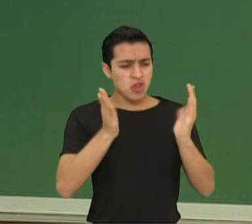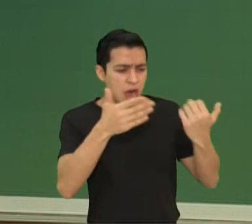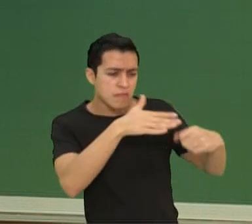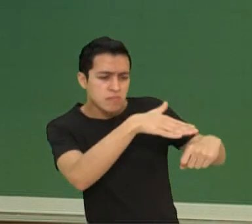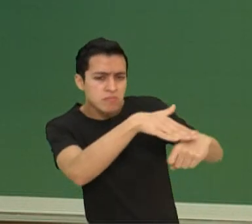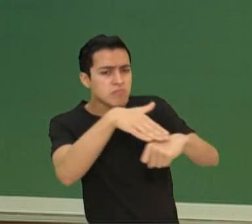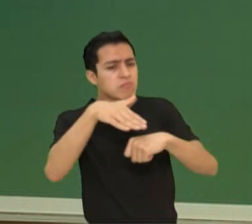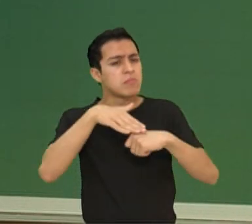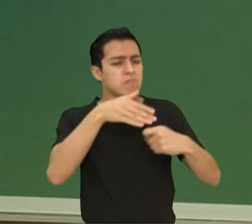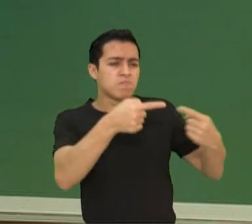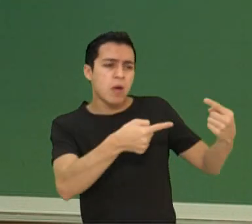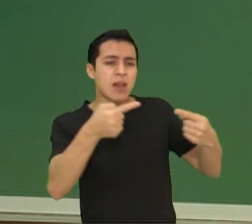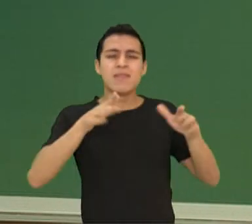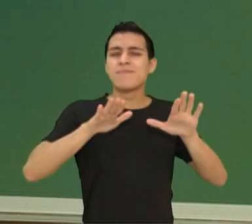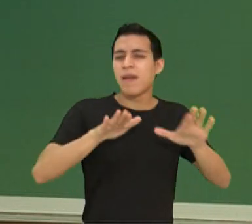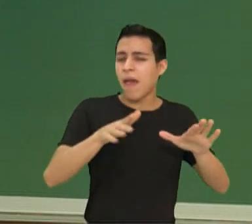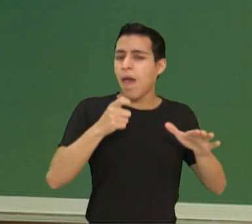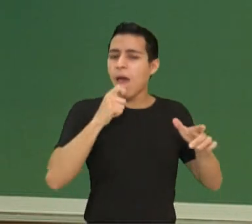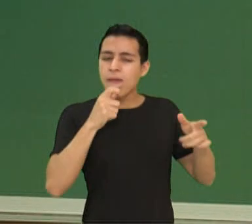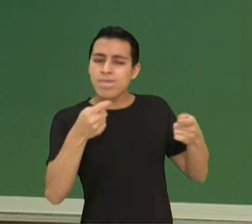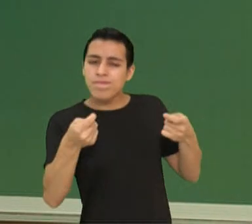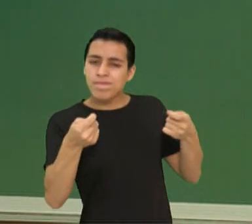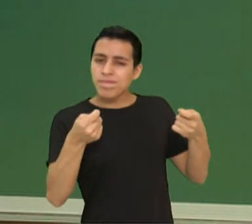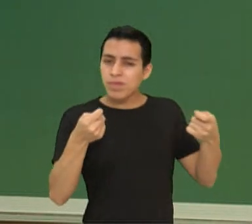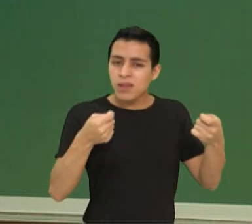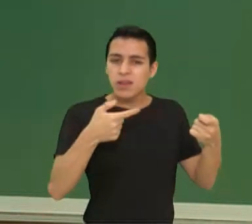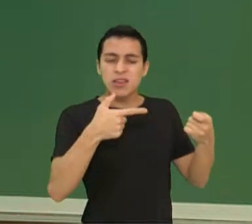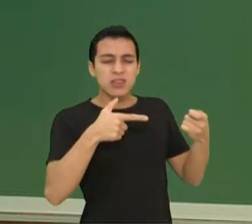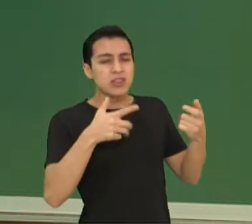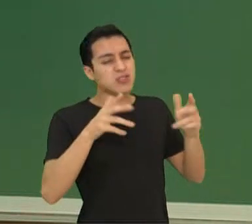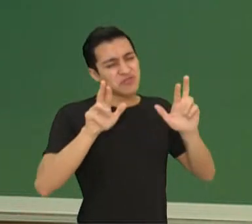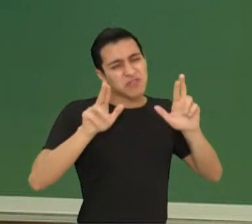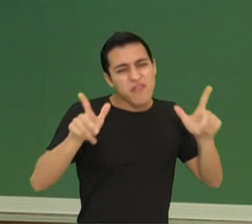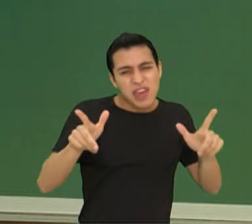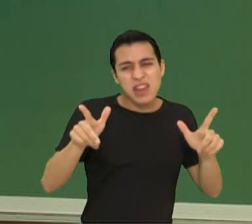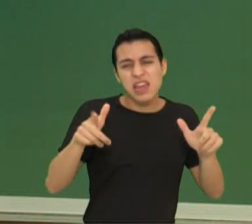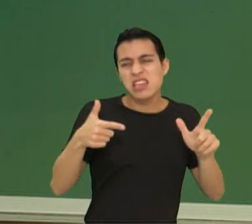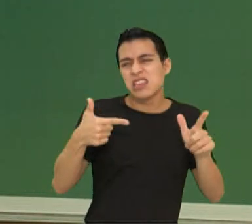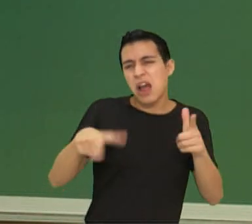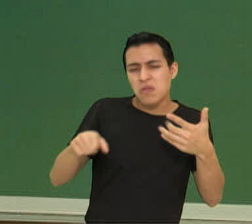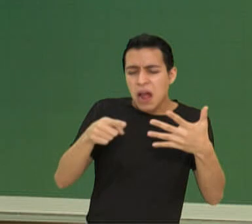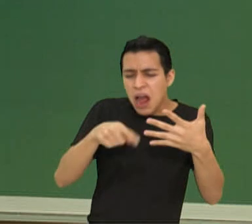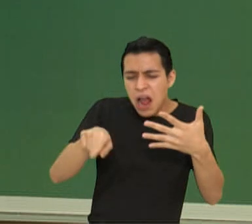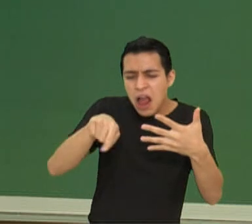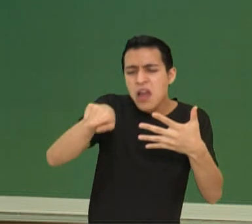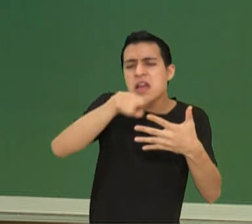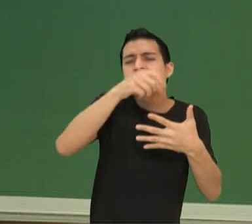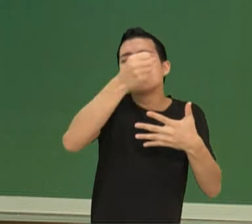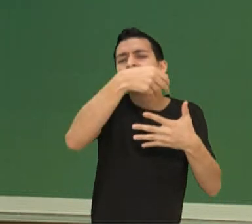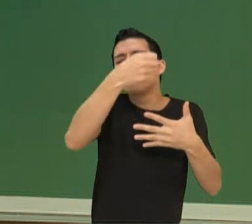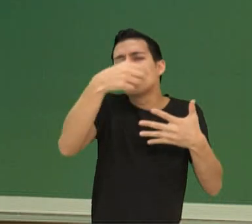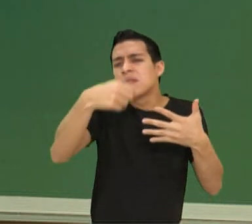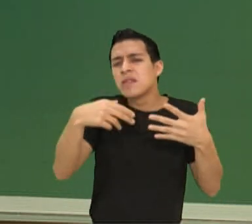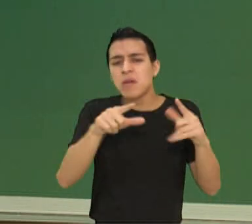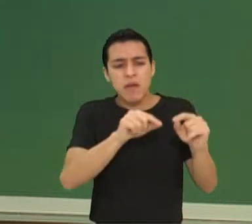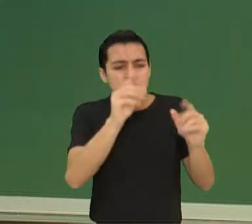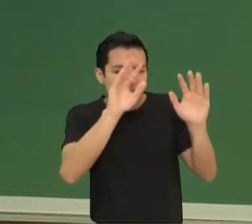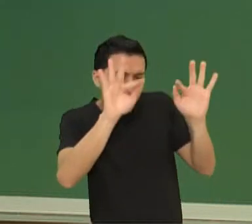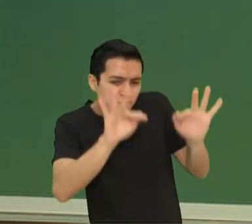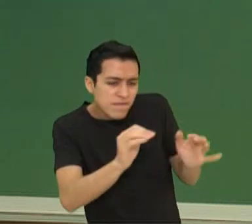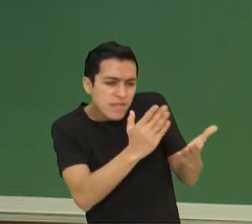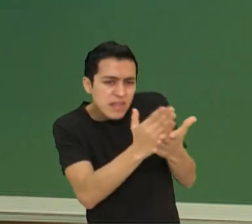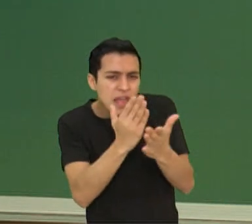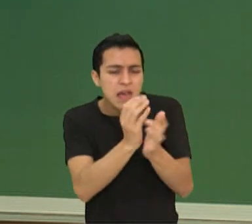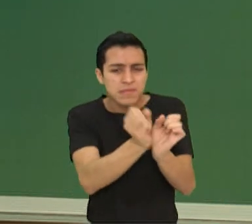autonomia política, mas era moderada, diferente das outras alternativas aqui que traziam, como o fim do escravismo, então